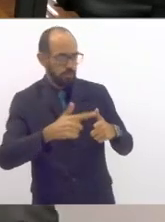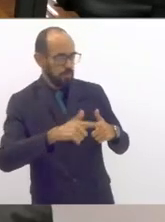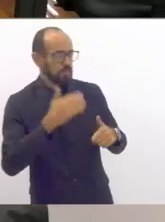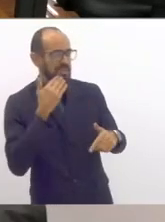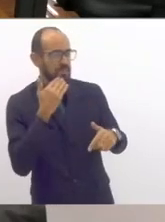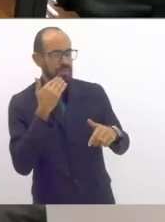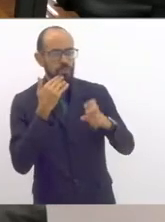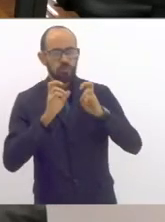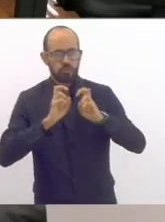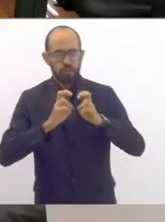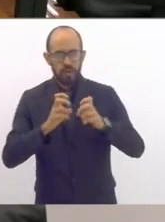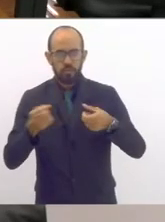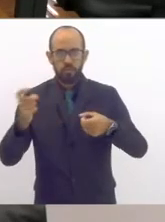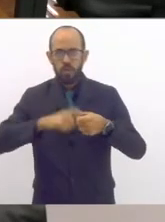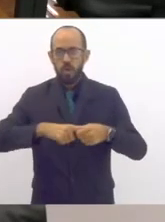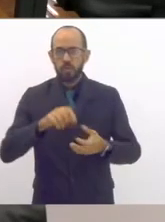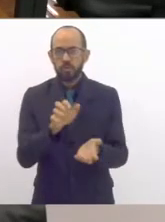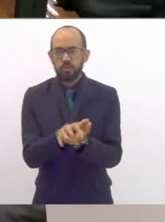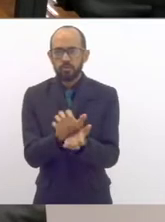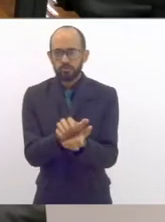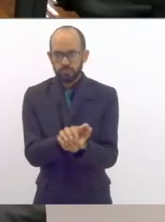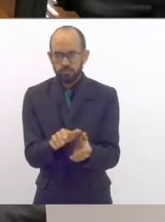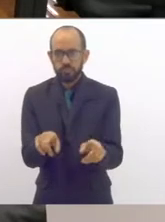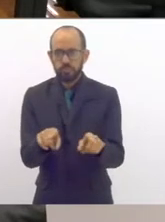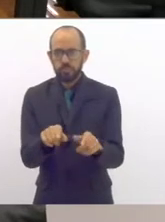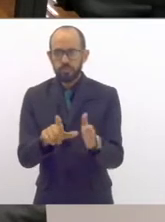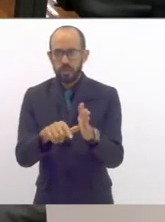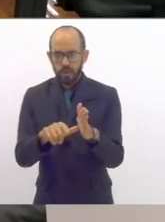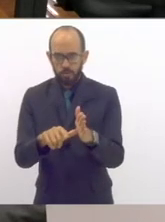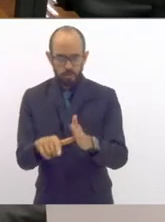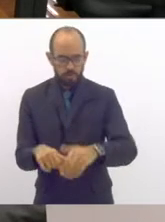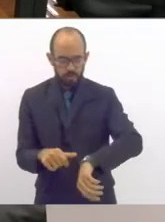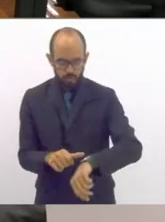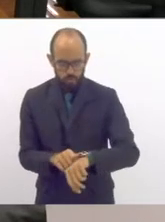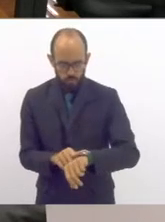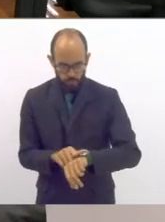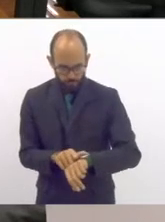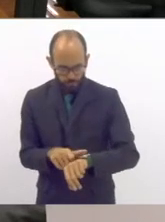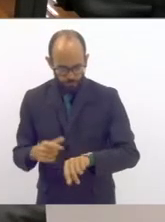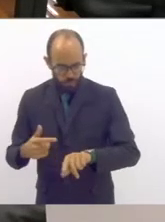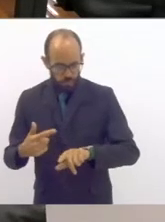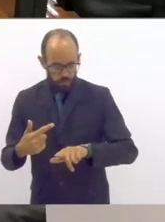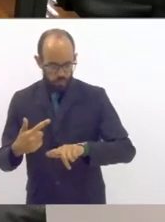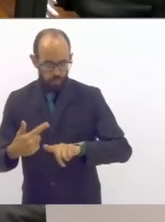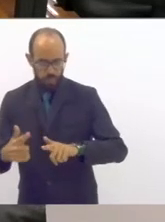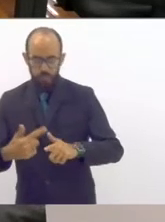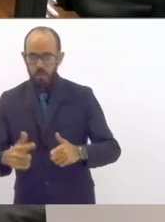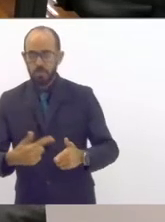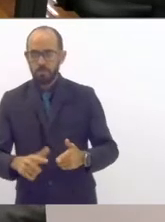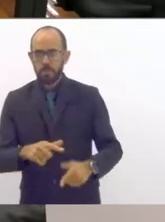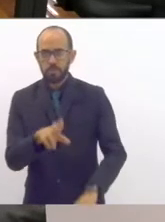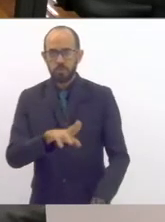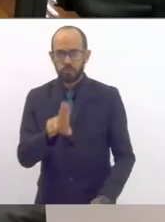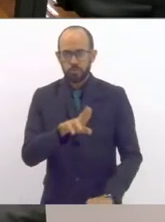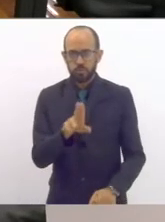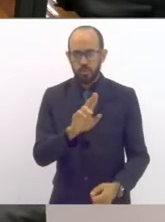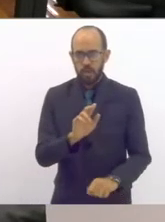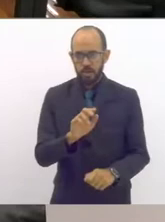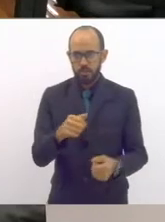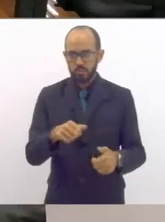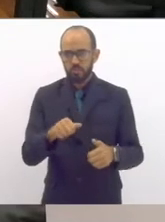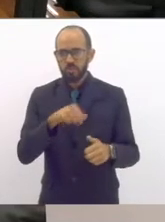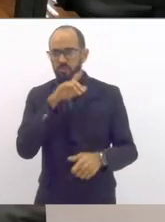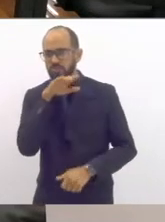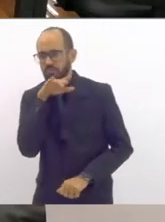estações retorno do ramal Santa Cruz e Central do Brasil bem como os danos sofridos pelos usuários relacionados à má prestação do serviço de transporte